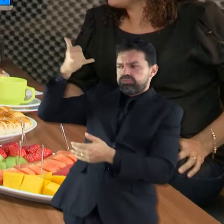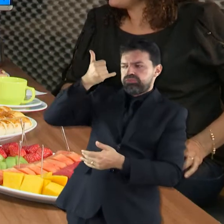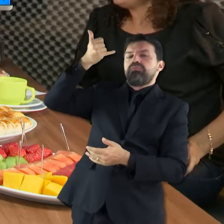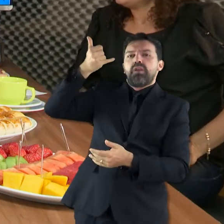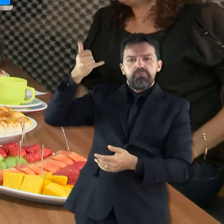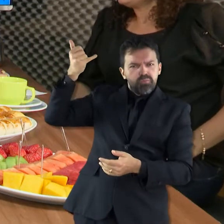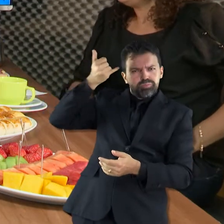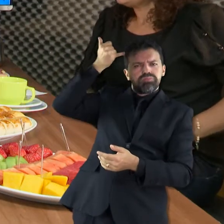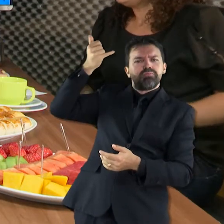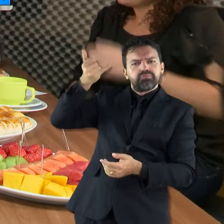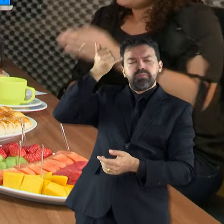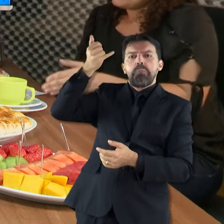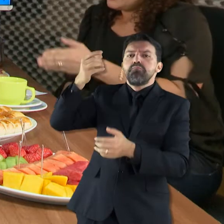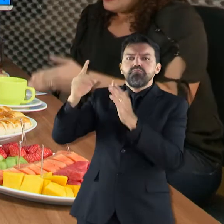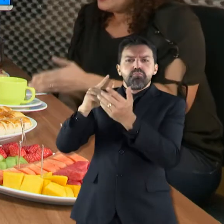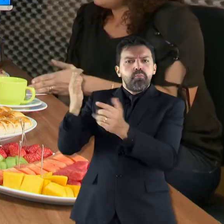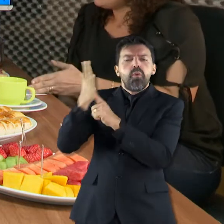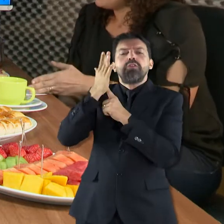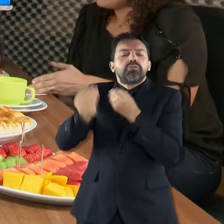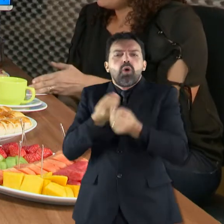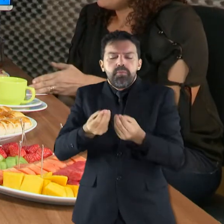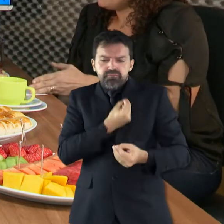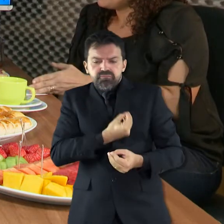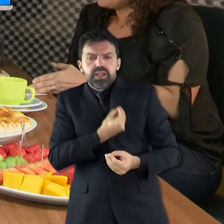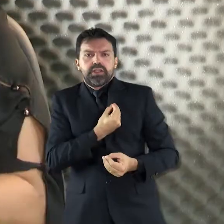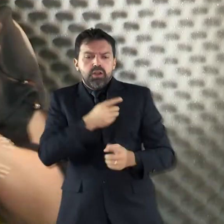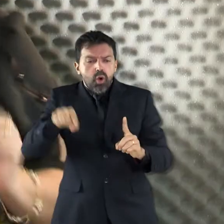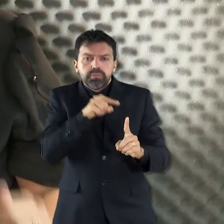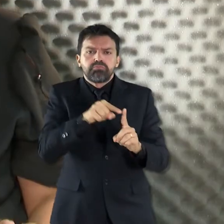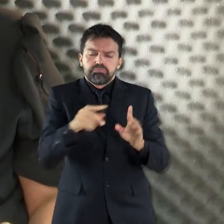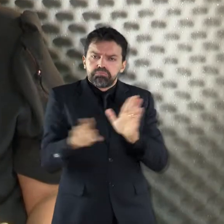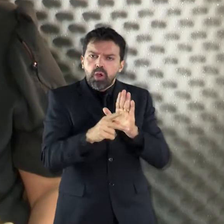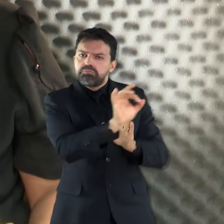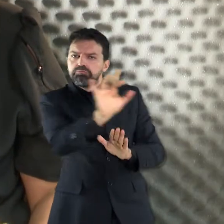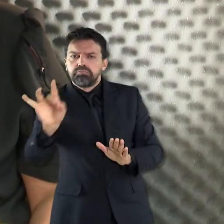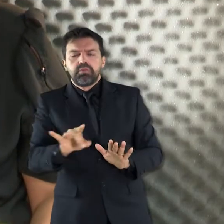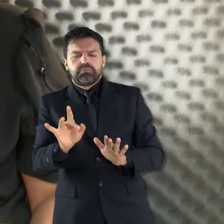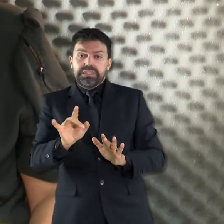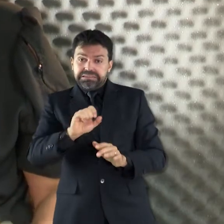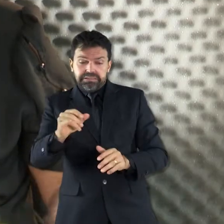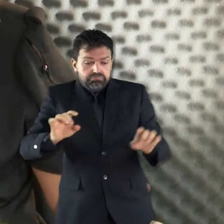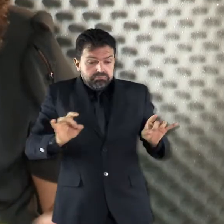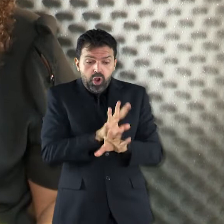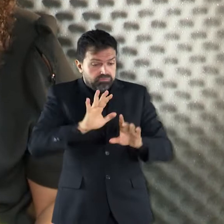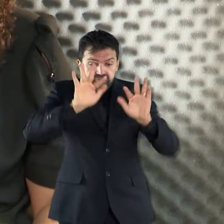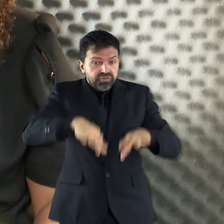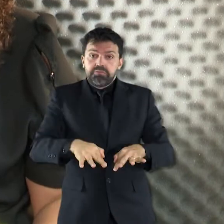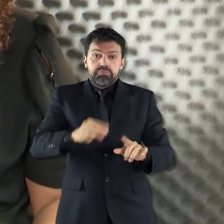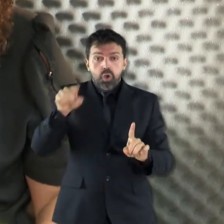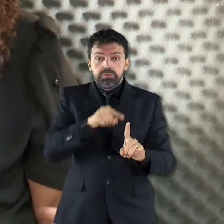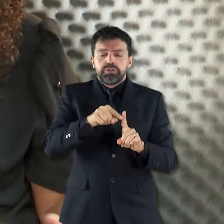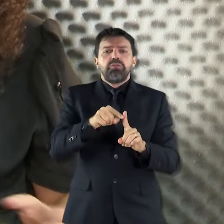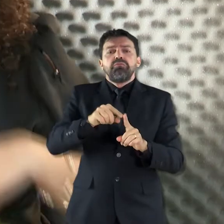sempre falando. Exatamente. E eu também acredito que quando a gente termina de cumprir essa missão, a gente vai, não fica mais tanto tempo. Porque vai fazer o que aqui,